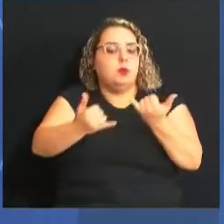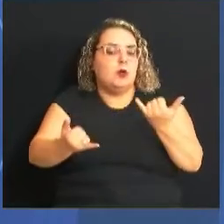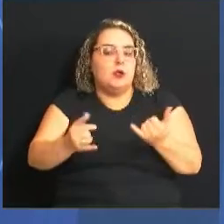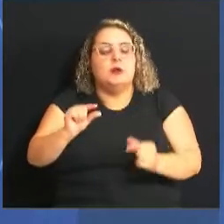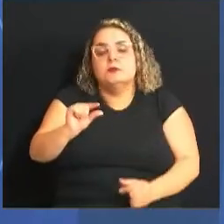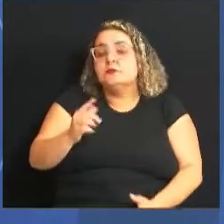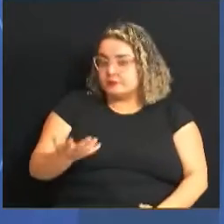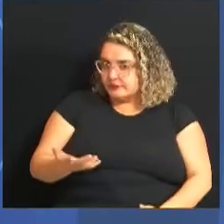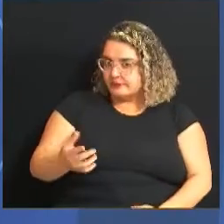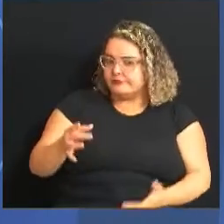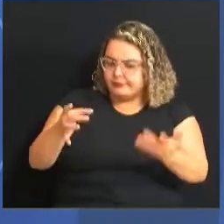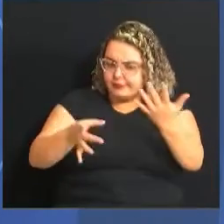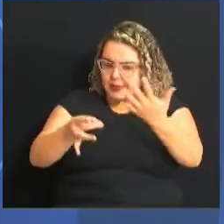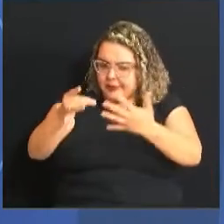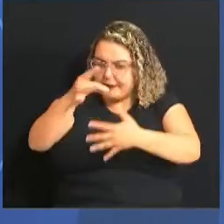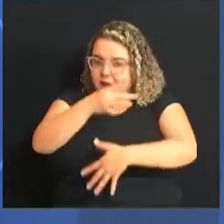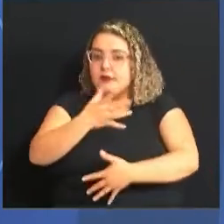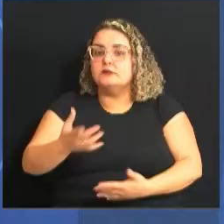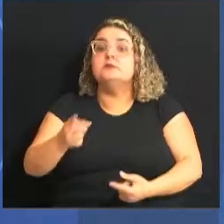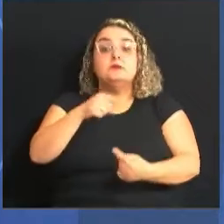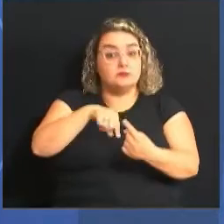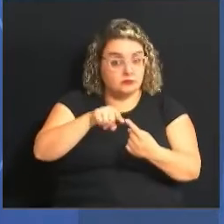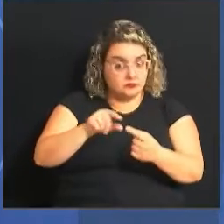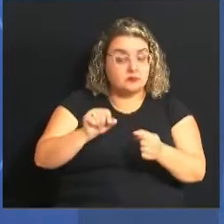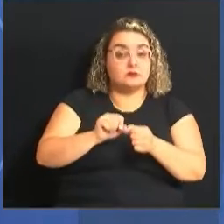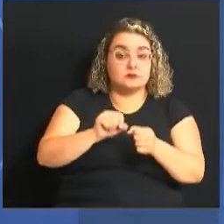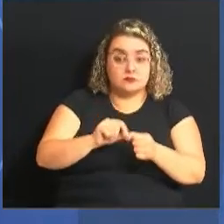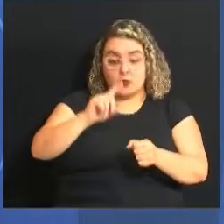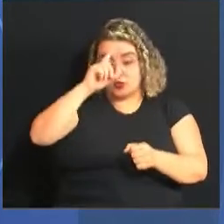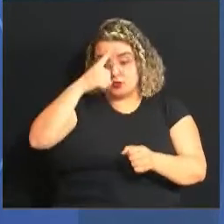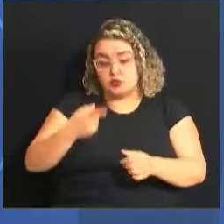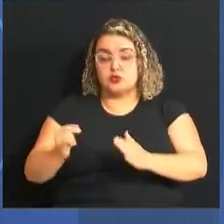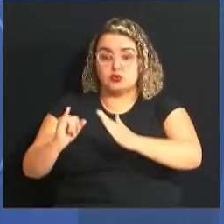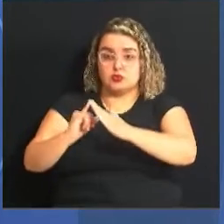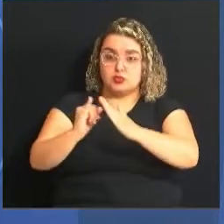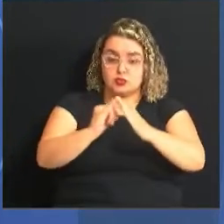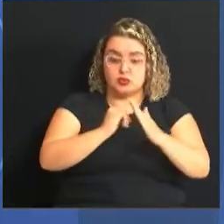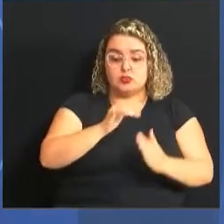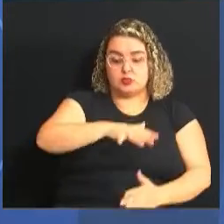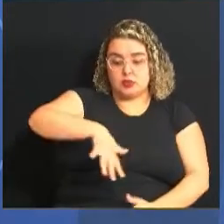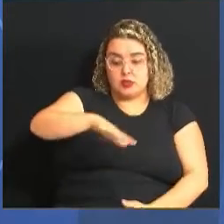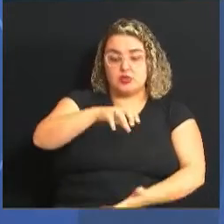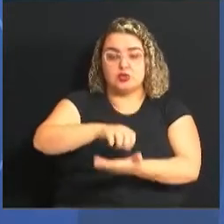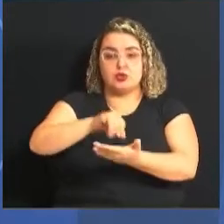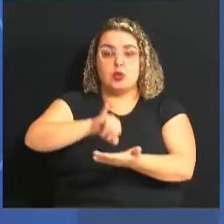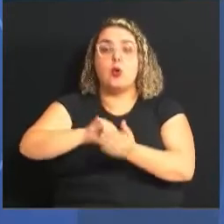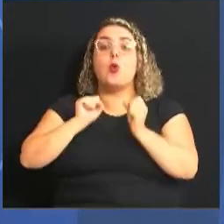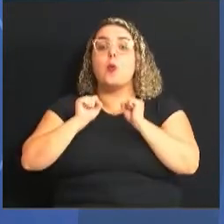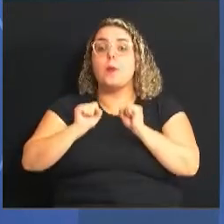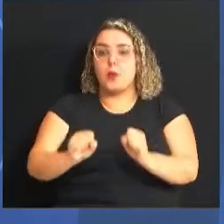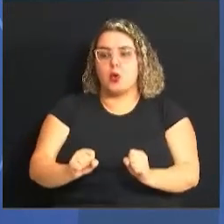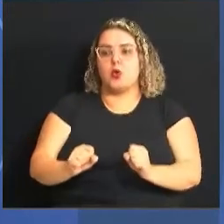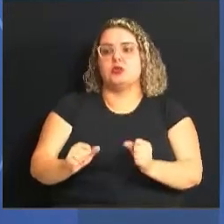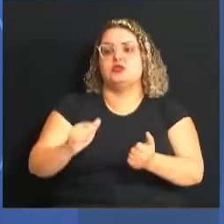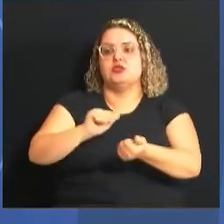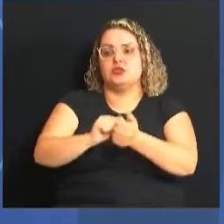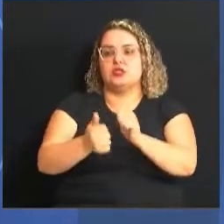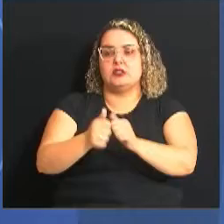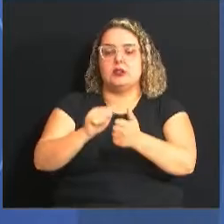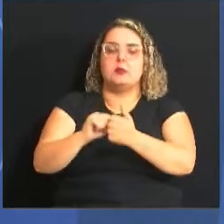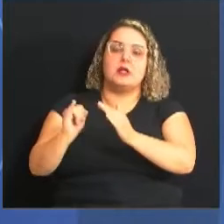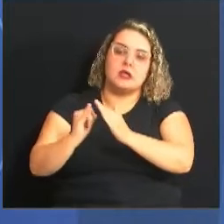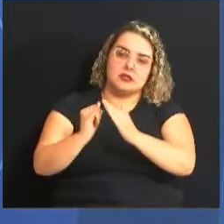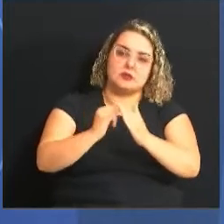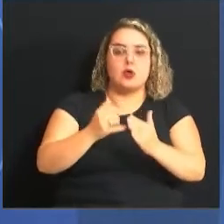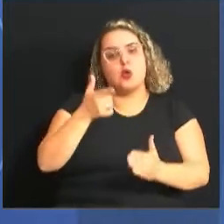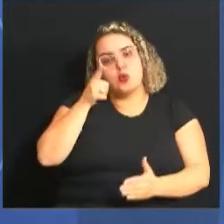e o objetivo é fazer com que os proprietários desses imóveis na região central possam recuperar esses imóveis. A gente